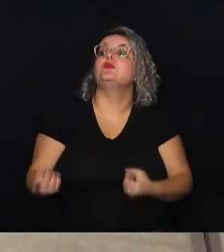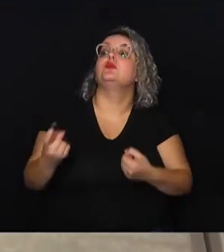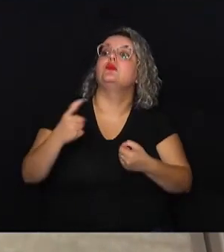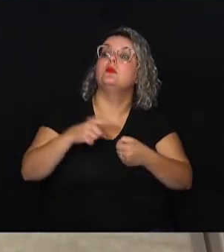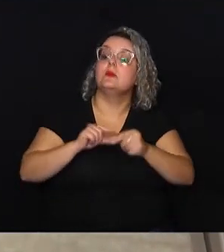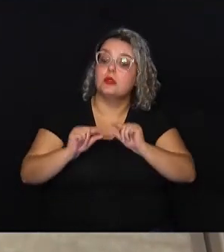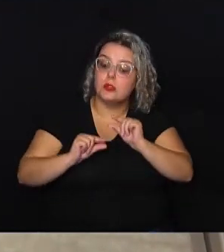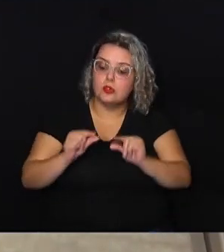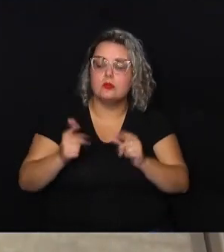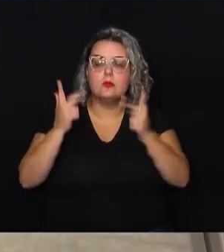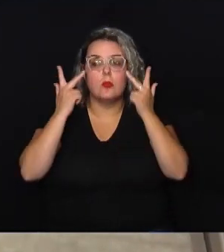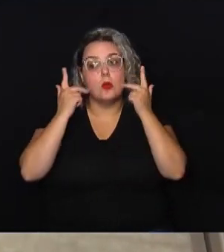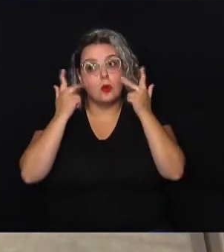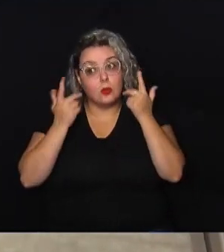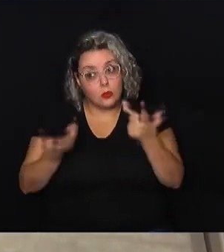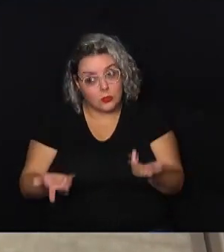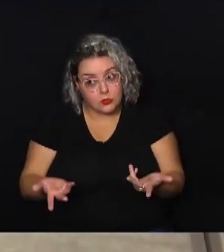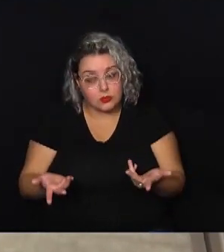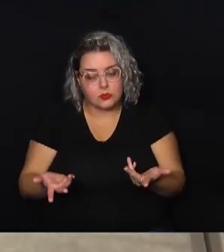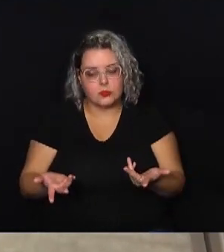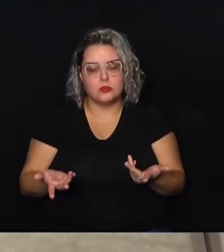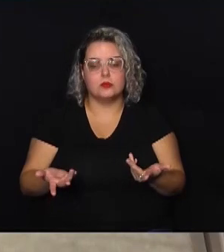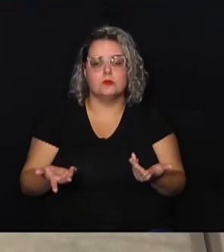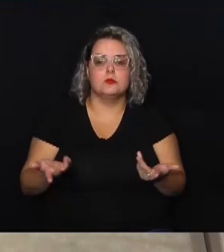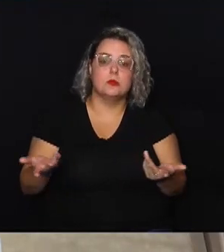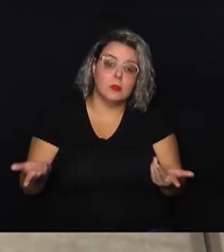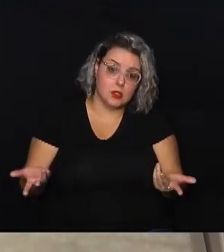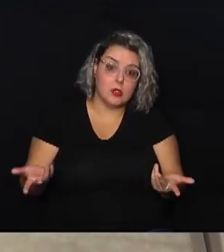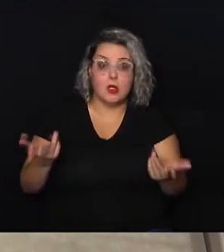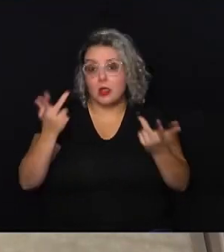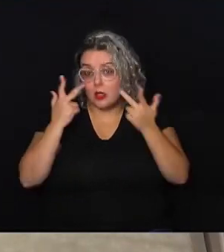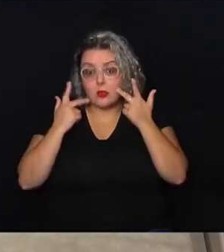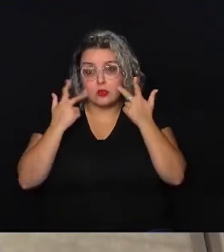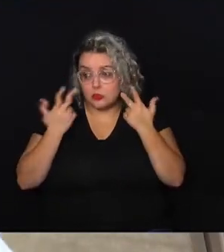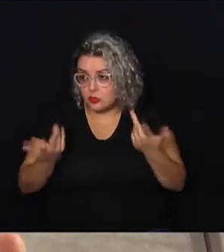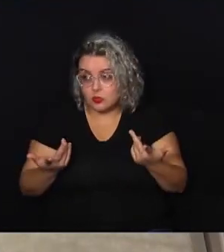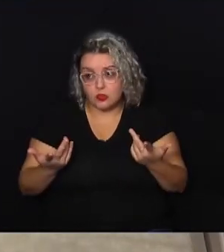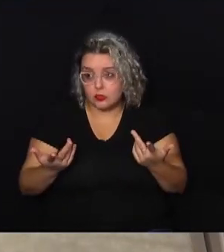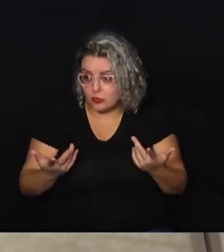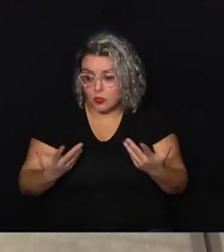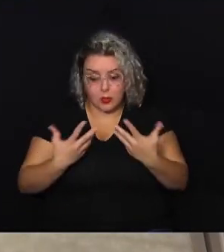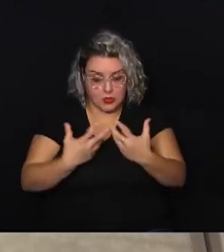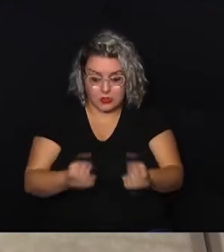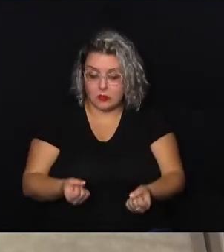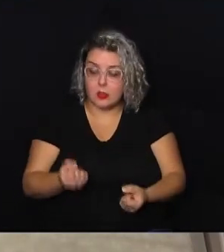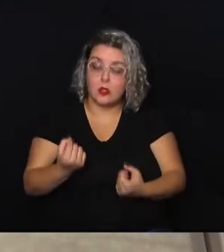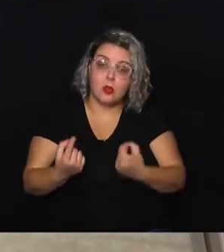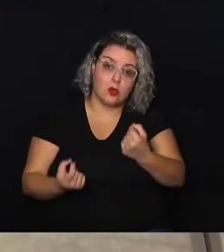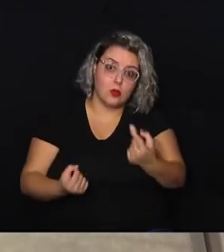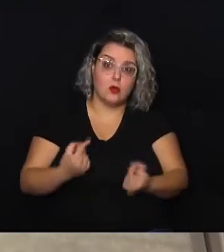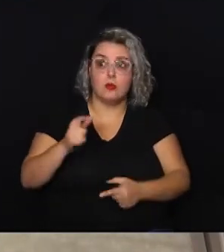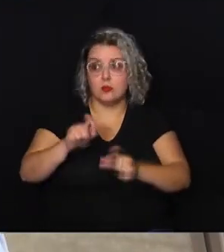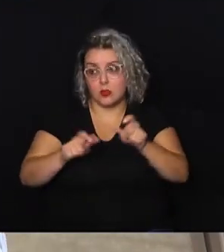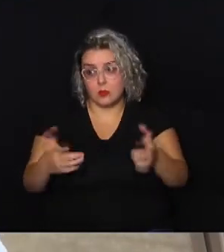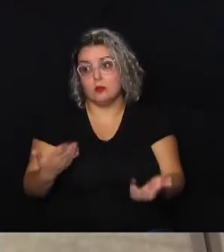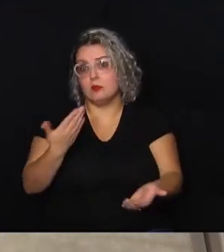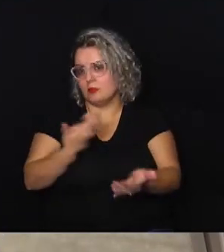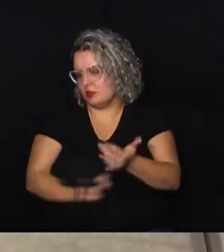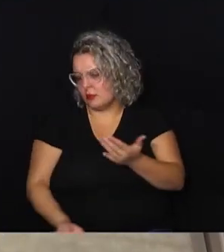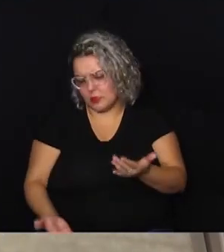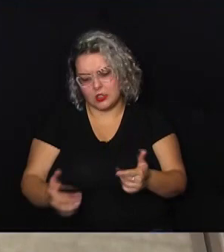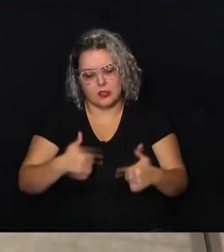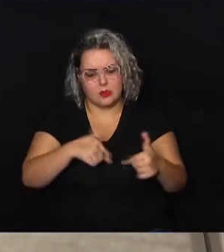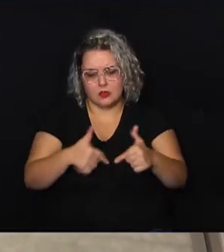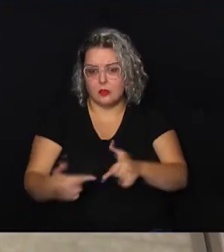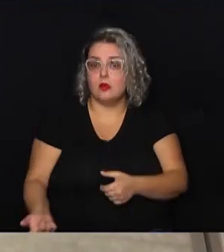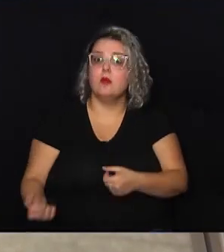nossa normalidade e é normal, é plausível que algumas pessoas que até perderam seus empregos